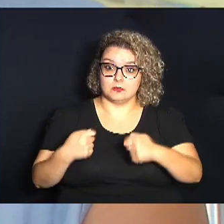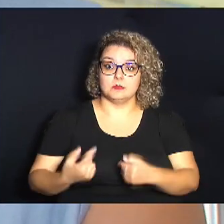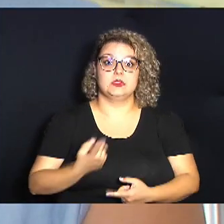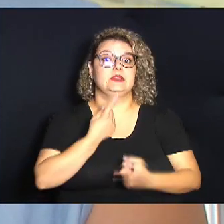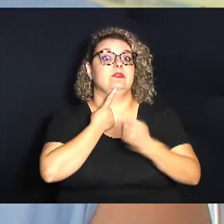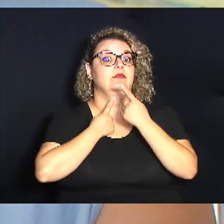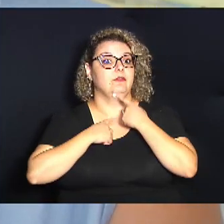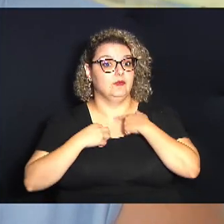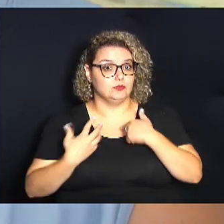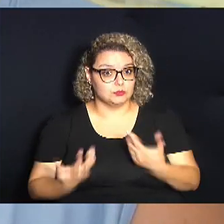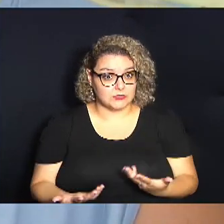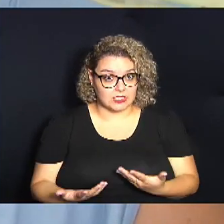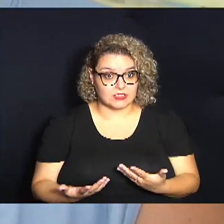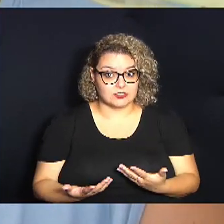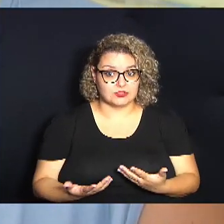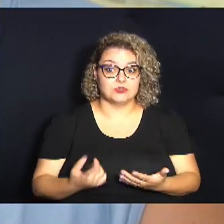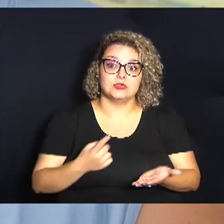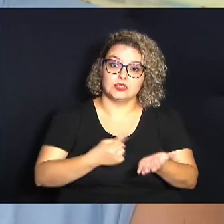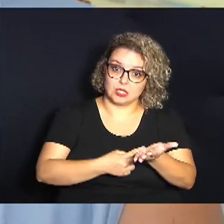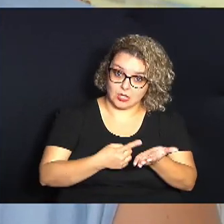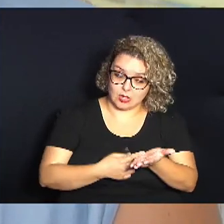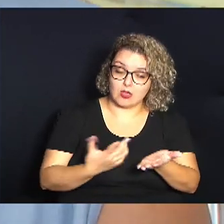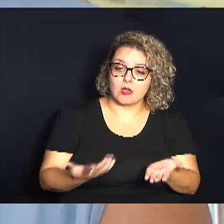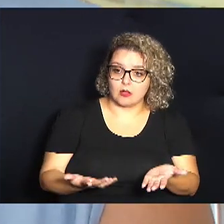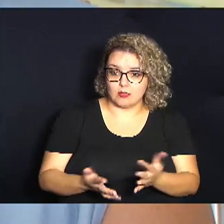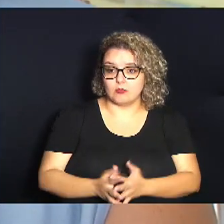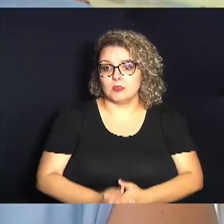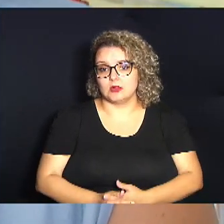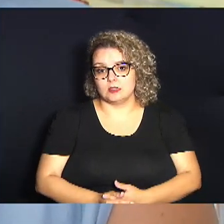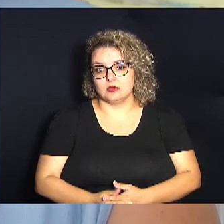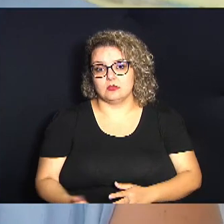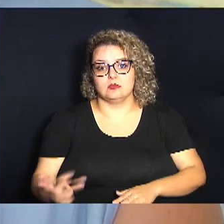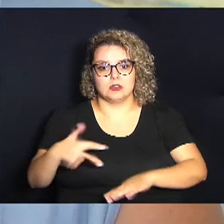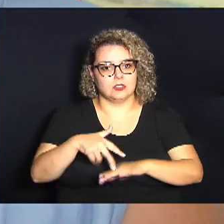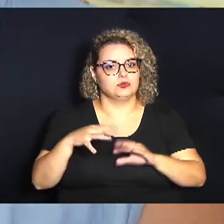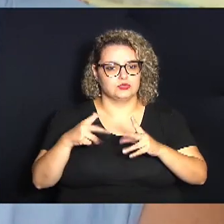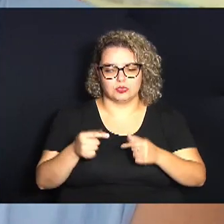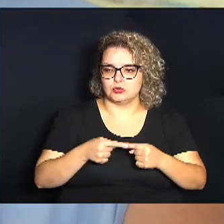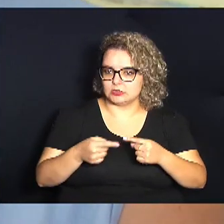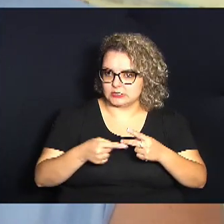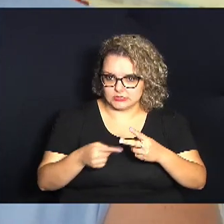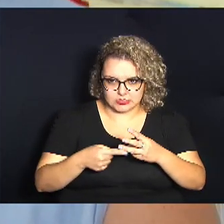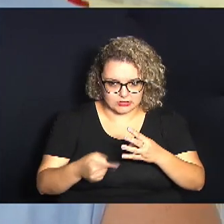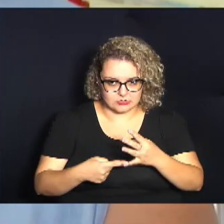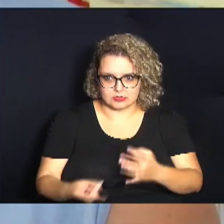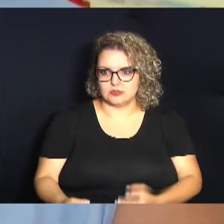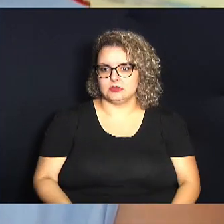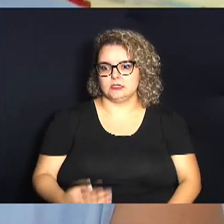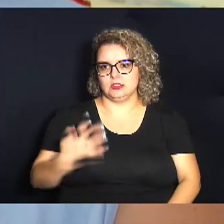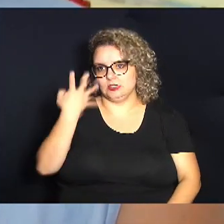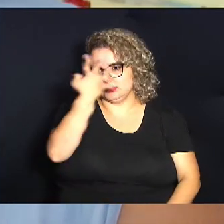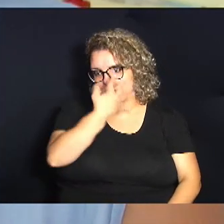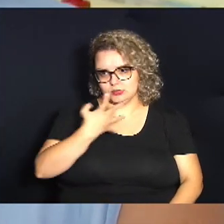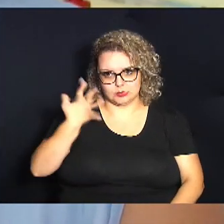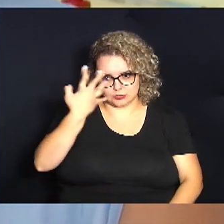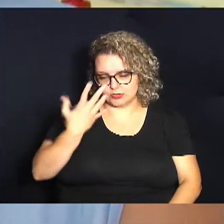vontade e compromisso. Assim, você vem aqui toda semana, são 4 horas por semana,